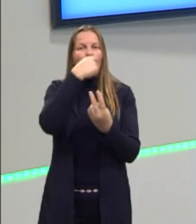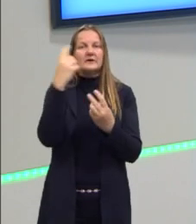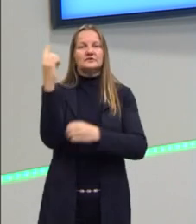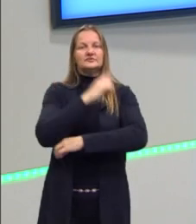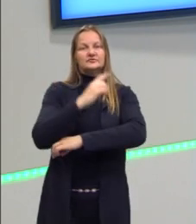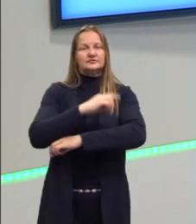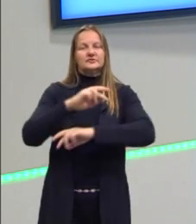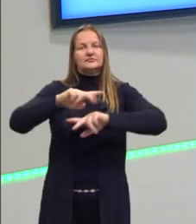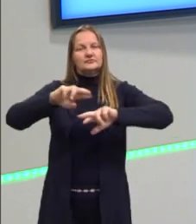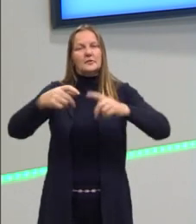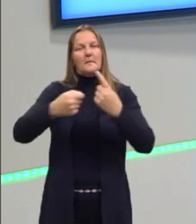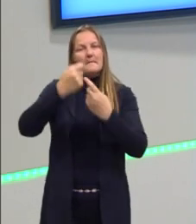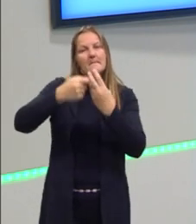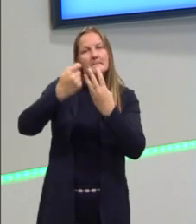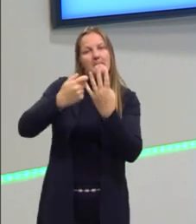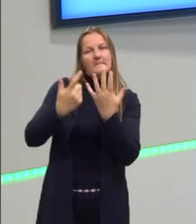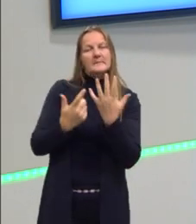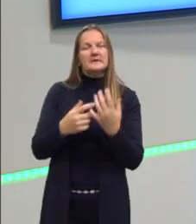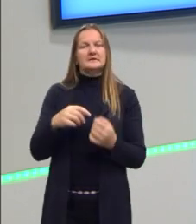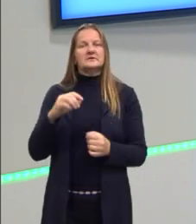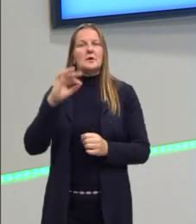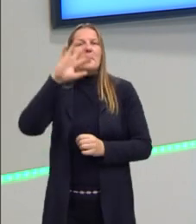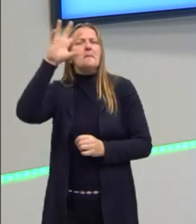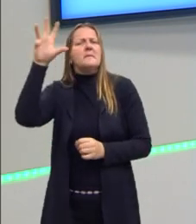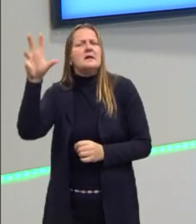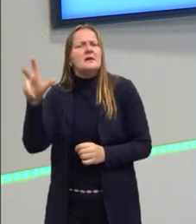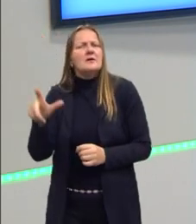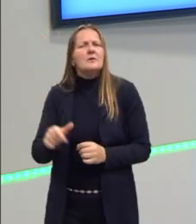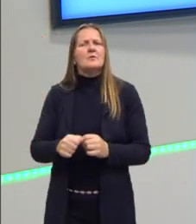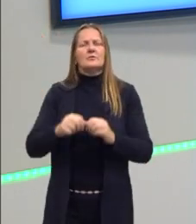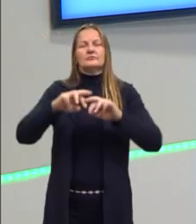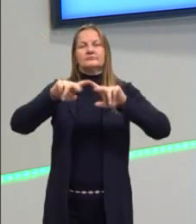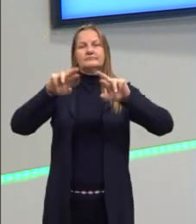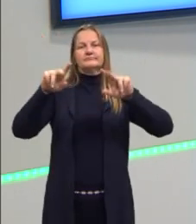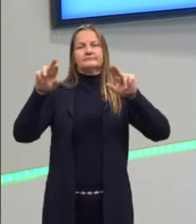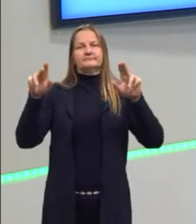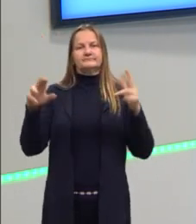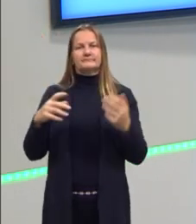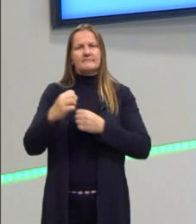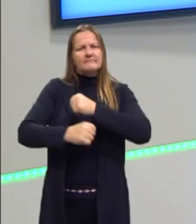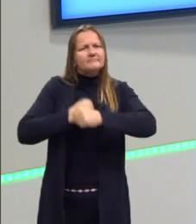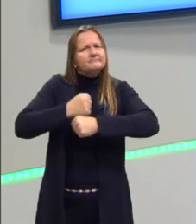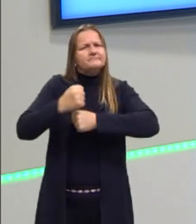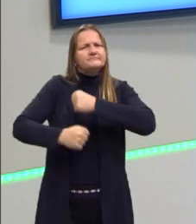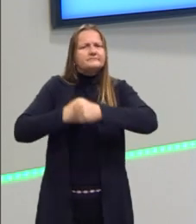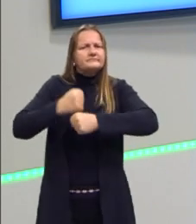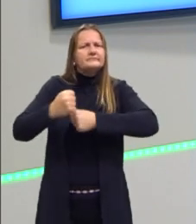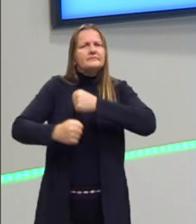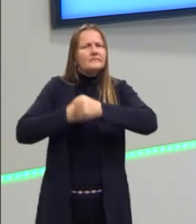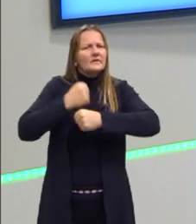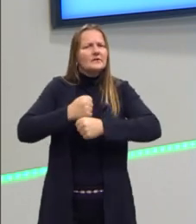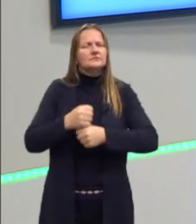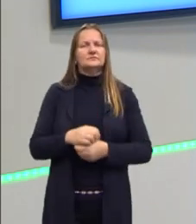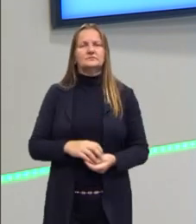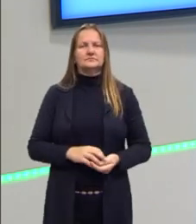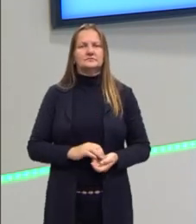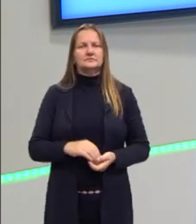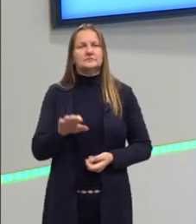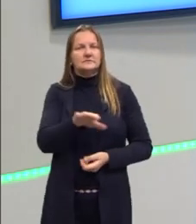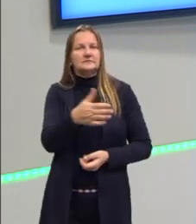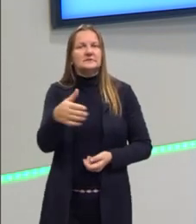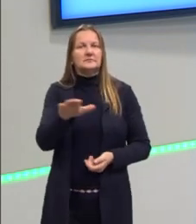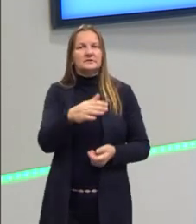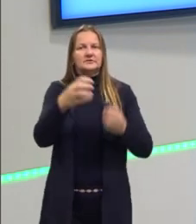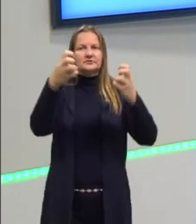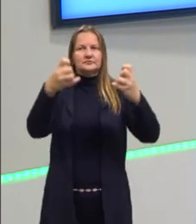de dias de meses e de milhões de anos tá de centenas milhões e